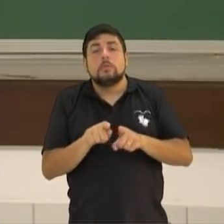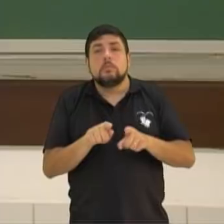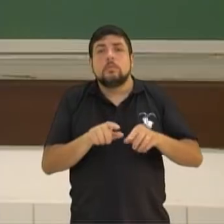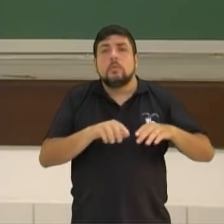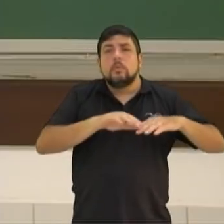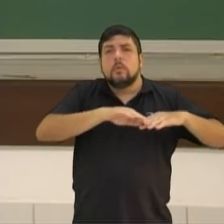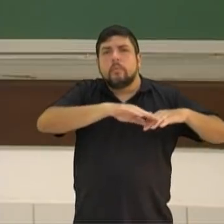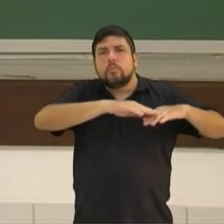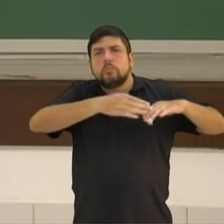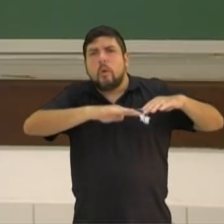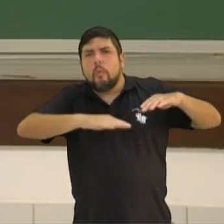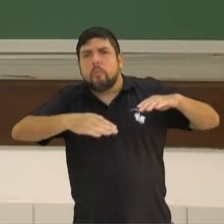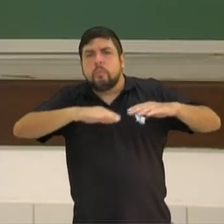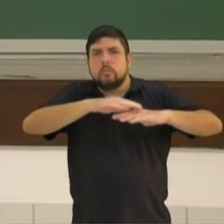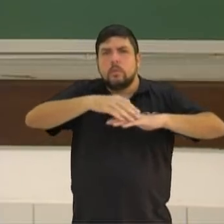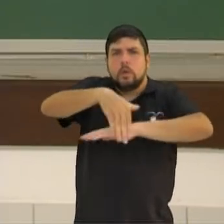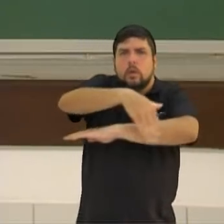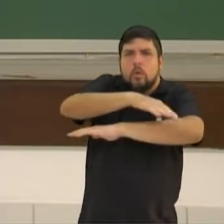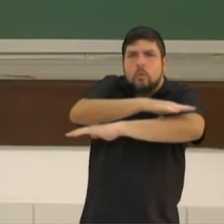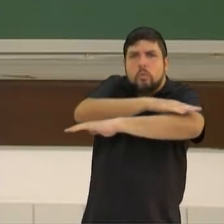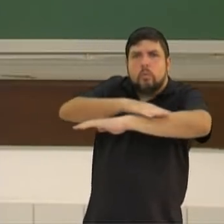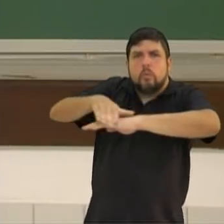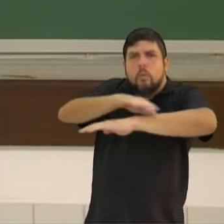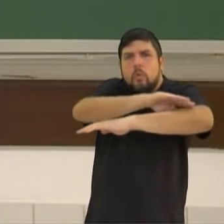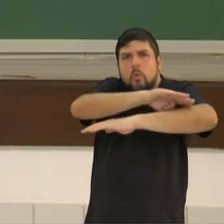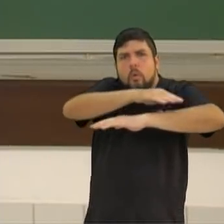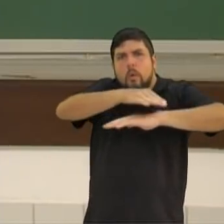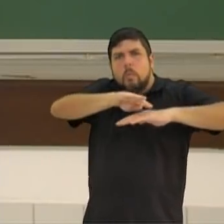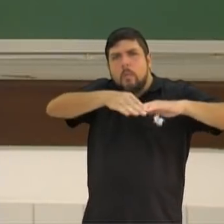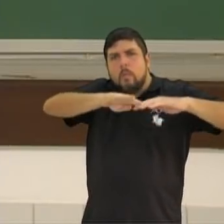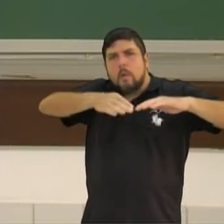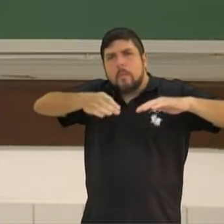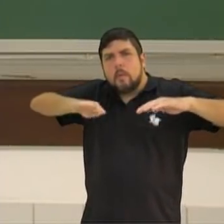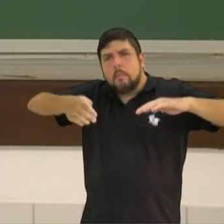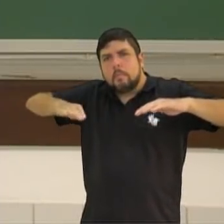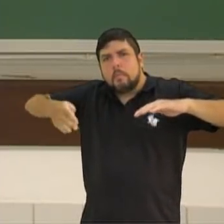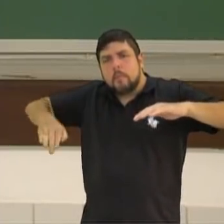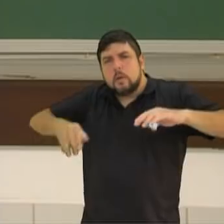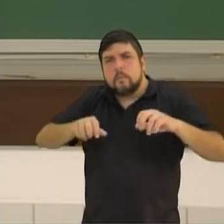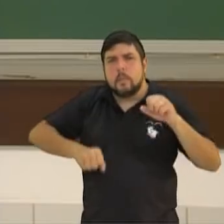riachos, né, barrancos. Então, todos